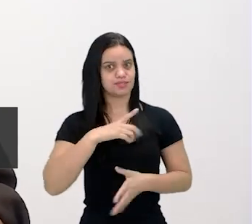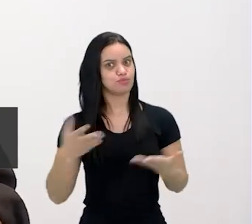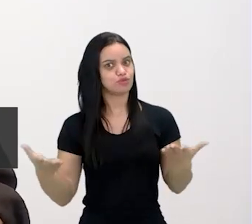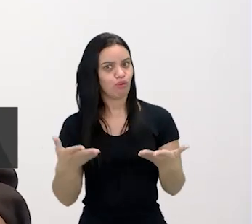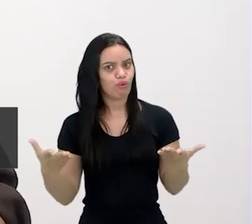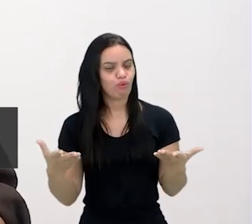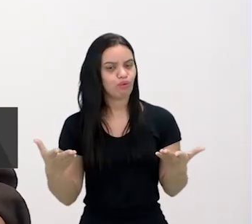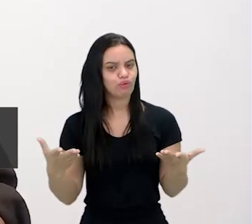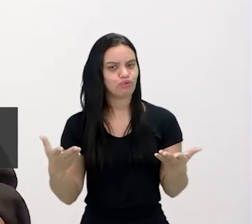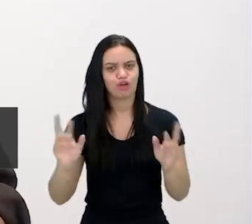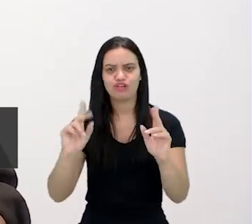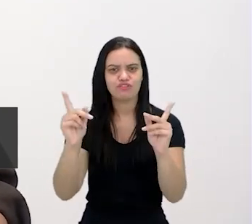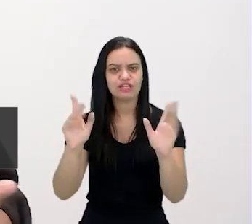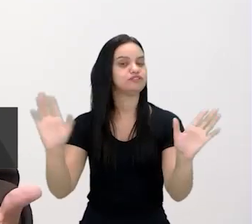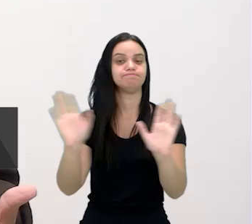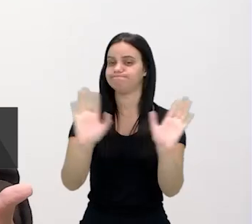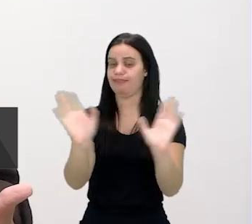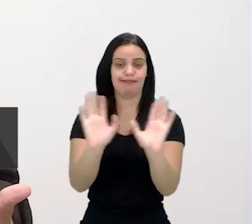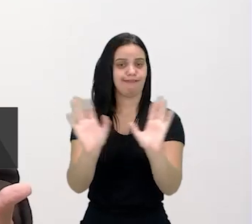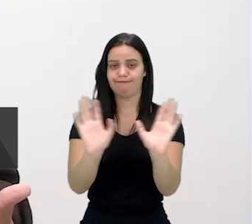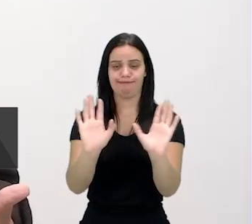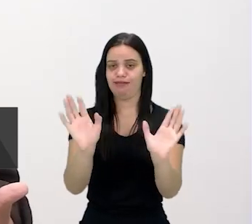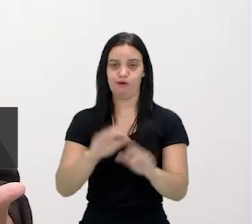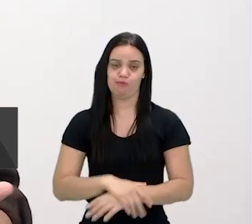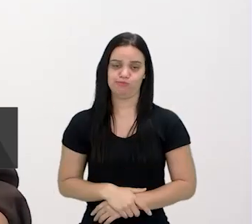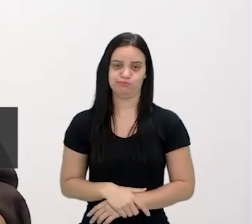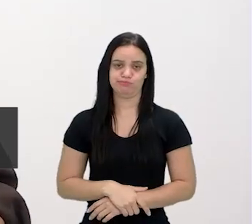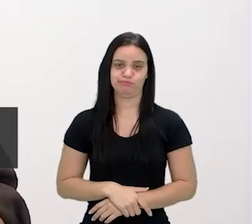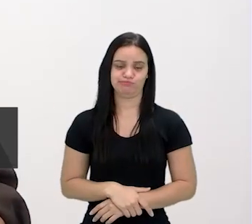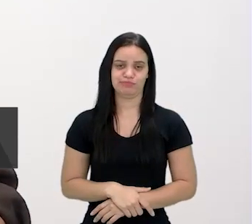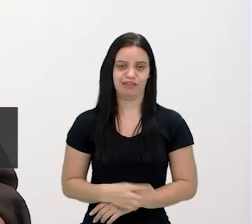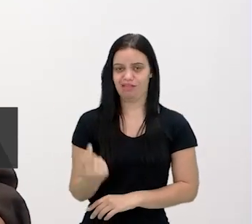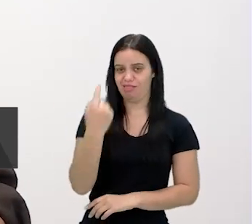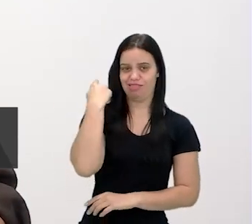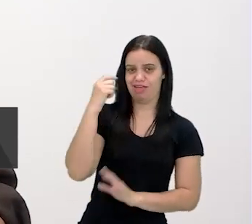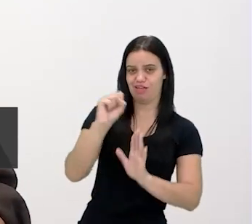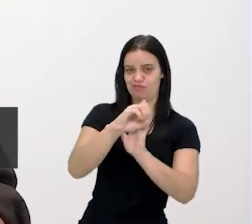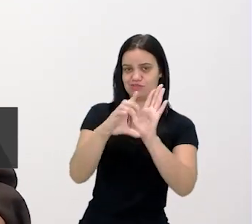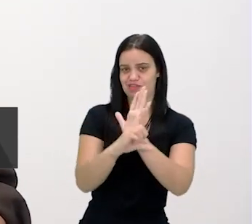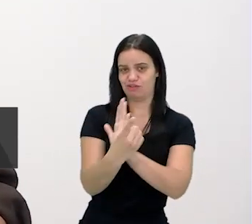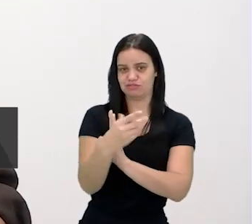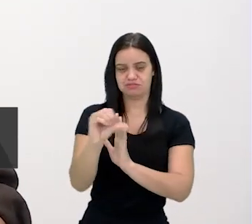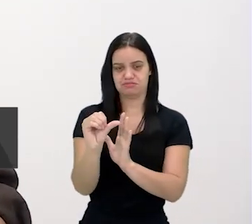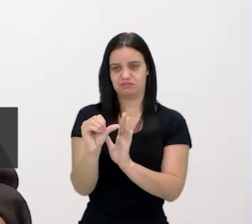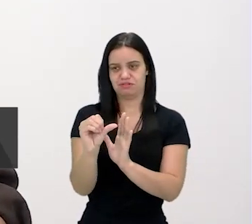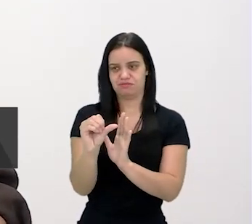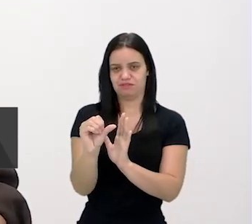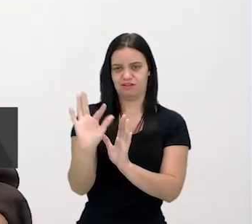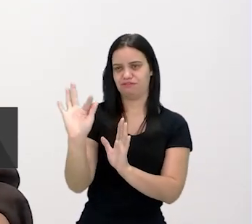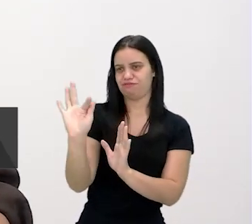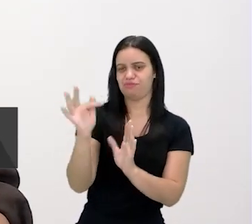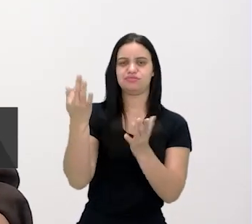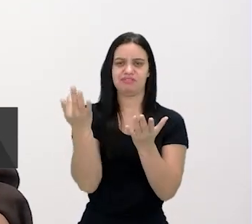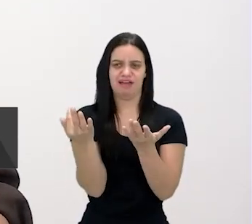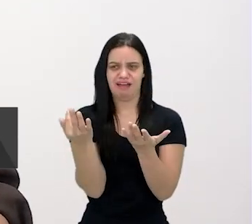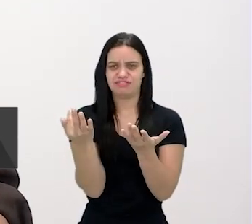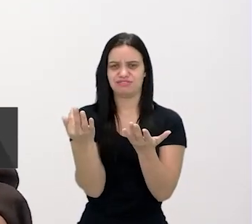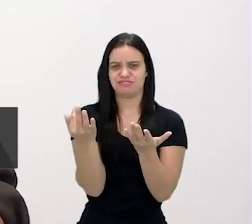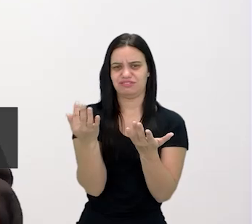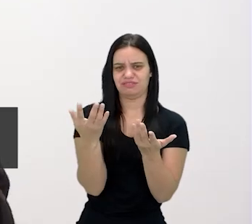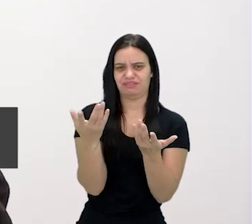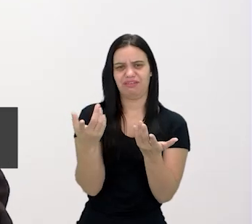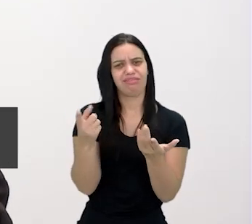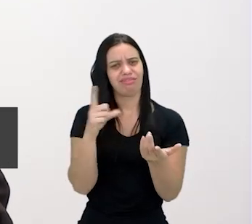hoje não é tão diferente daquela sociedade carioca do século XIX. Há muita falsidade, há muita